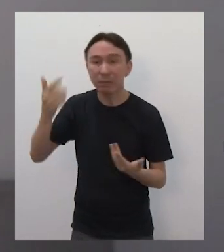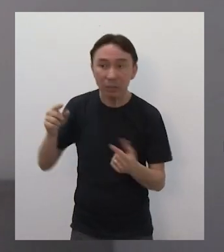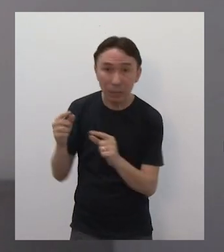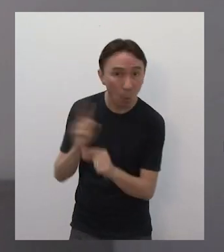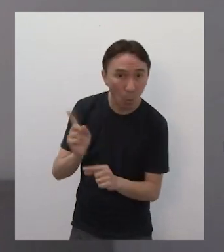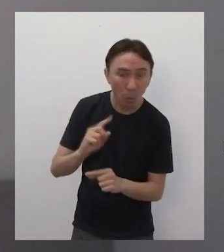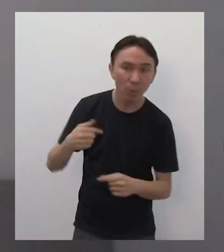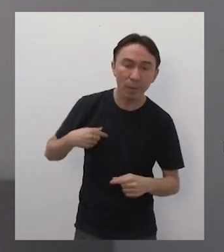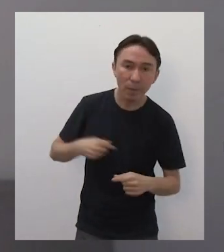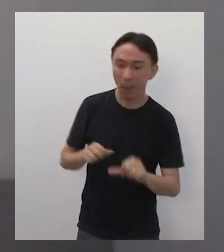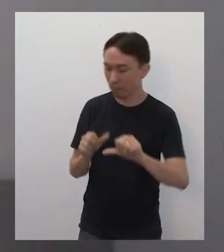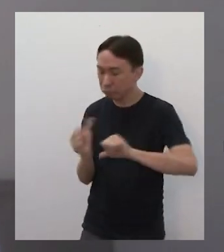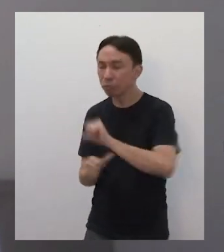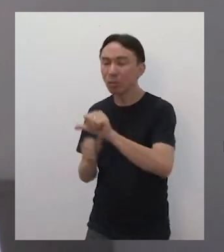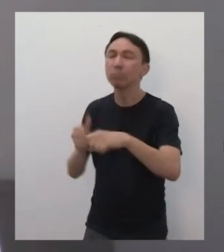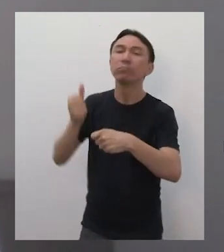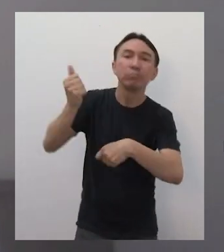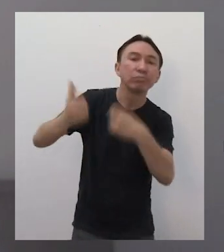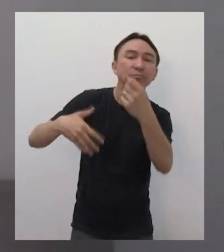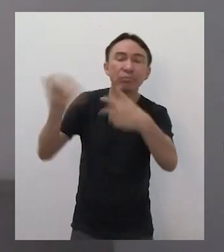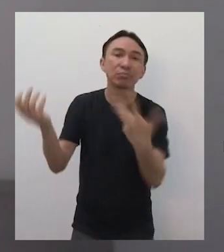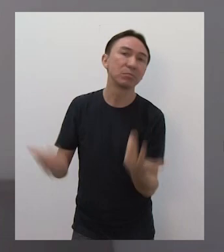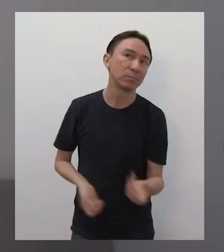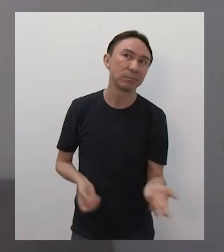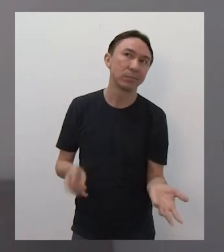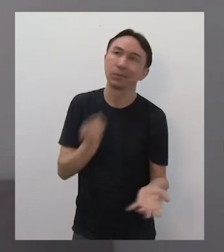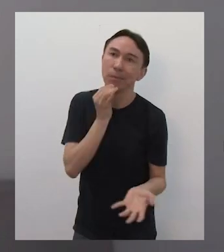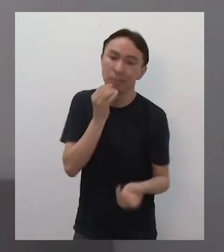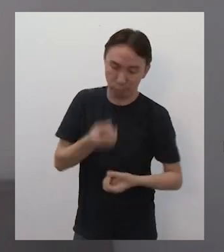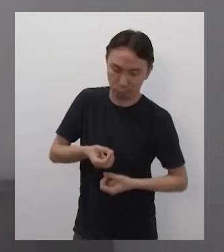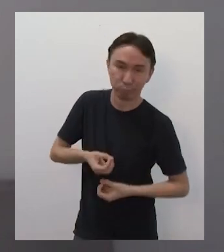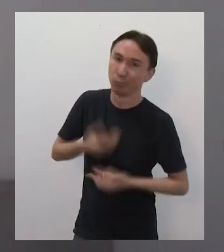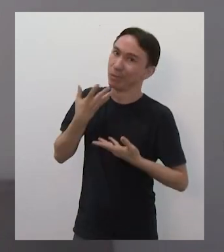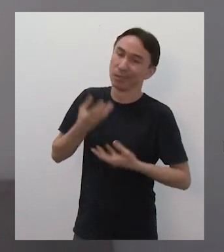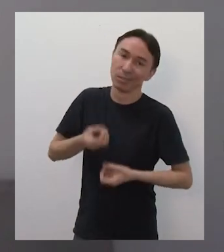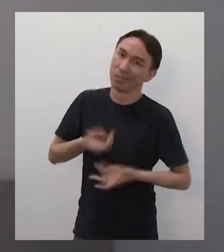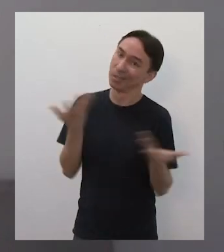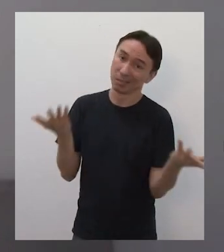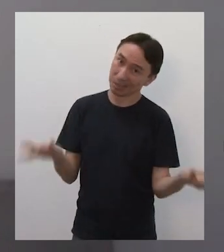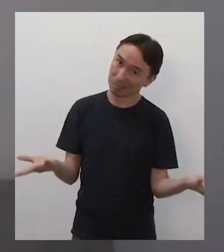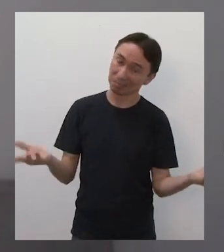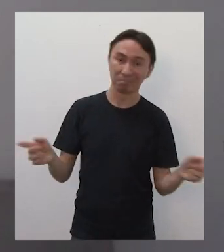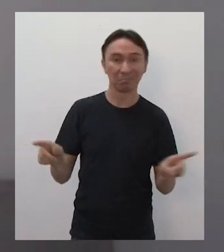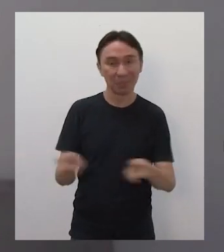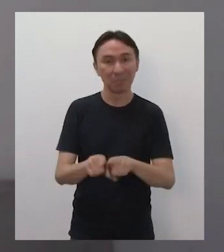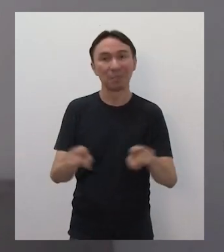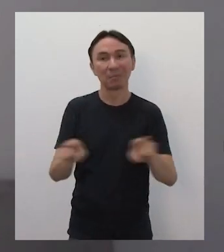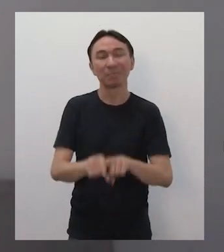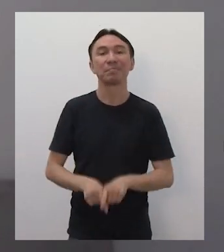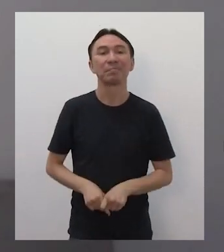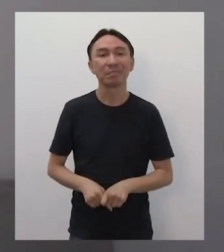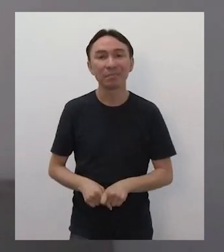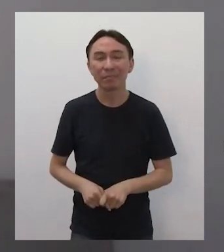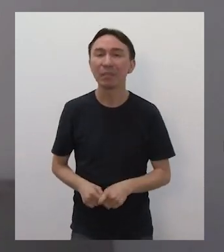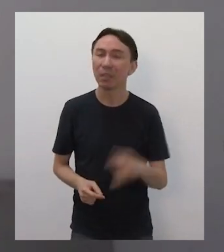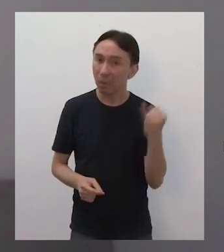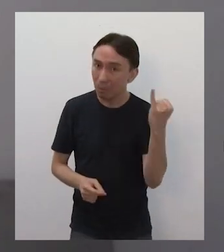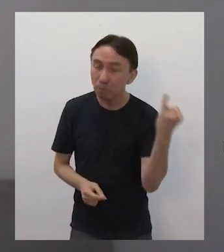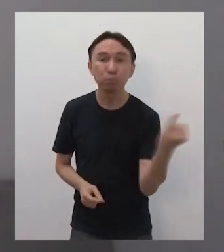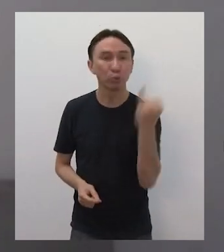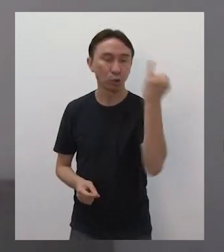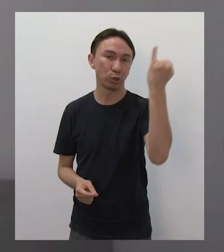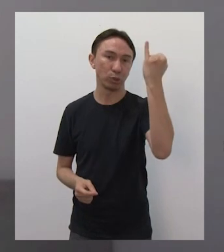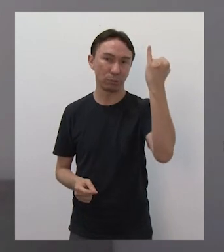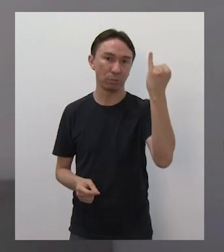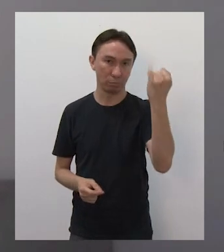maneira, né? Por poesia, por exemplo. Então, isso é muito importante, em especial